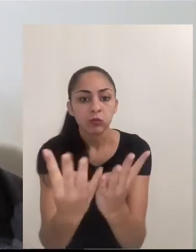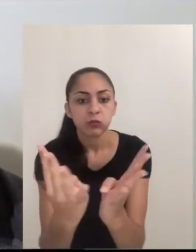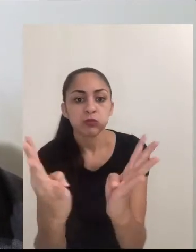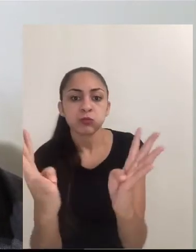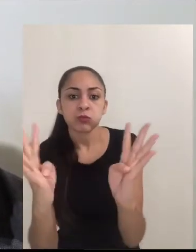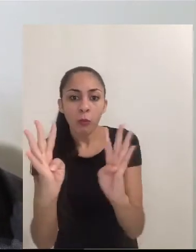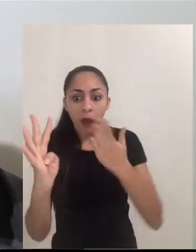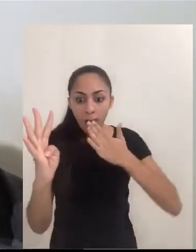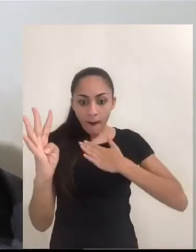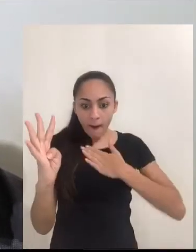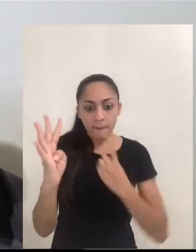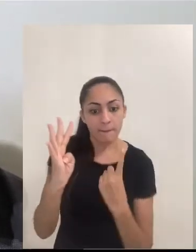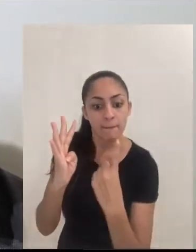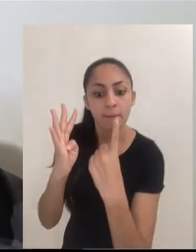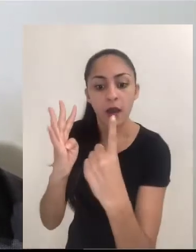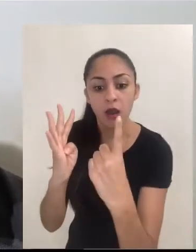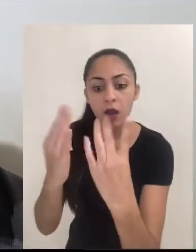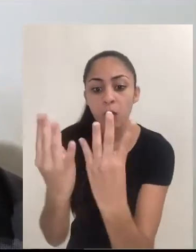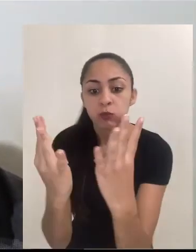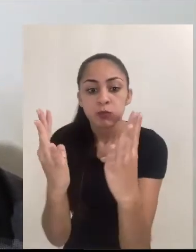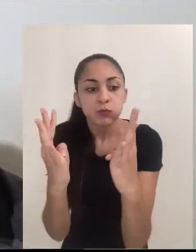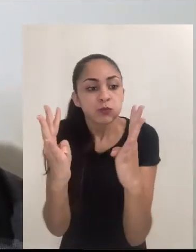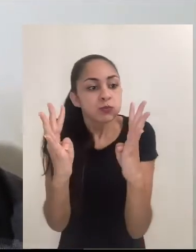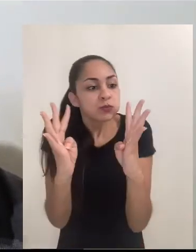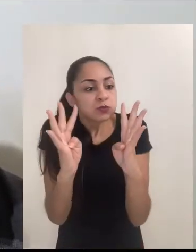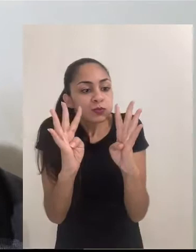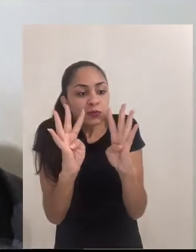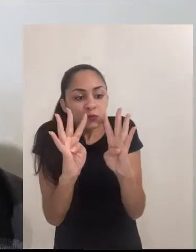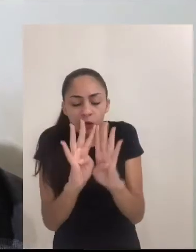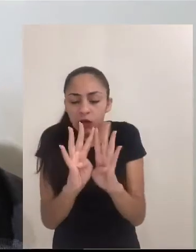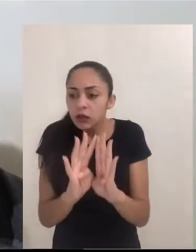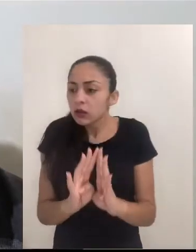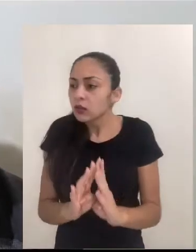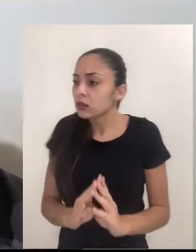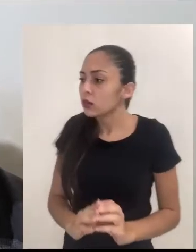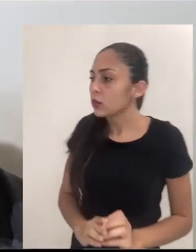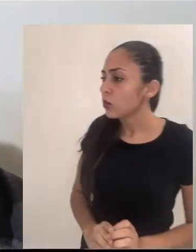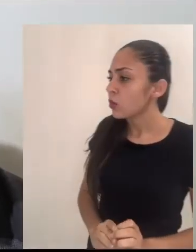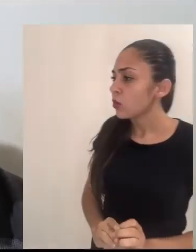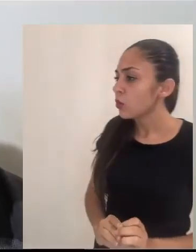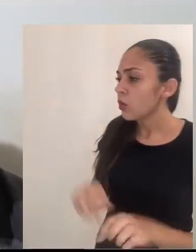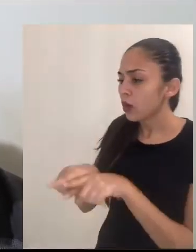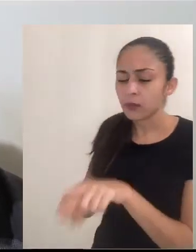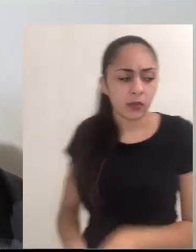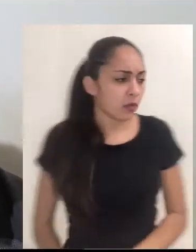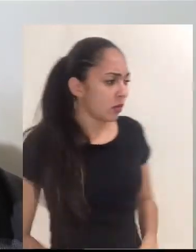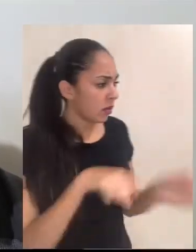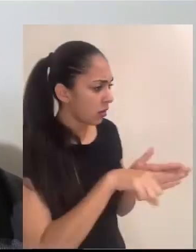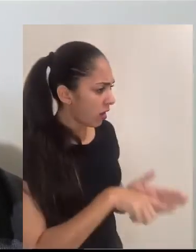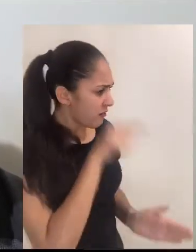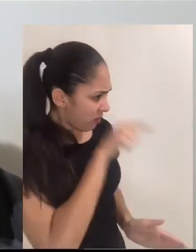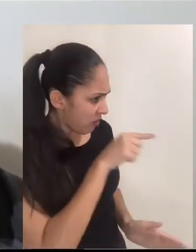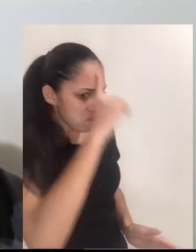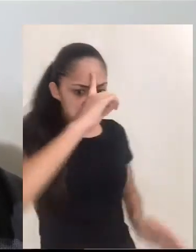irmãos: Reinarás com efeito sobre nós? E sobre nós dominarás realmente? E com isso